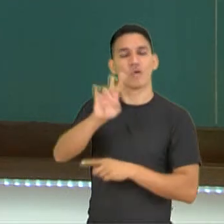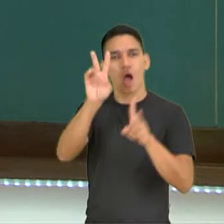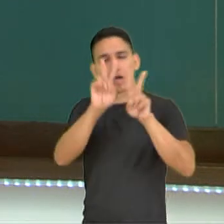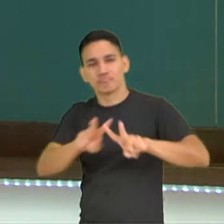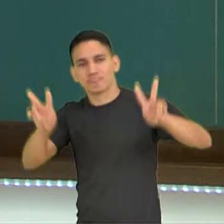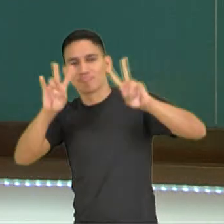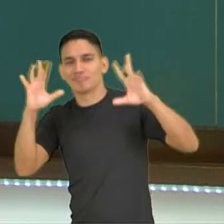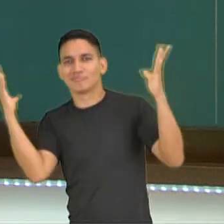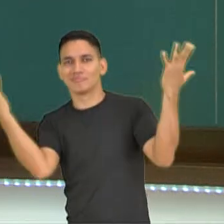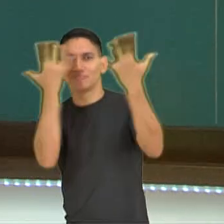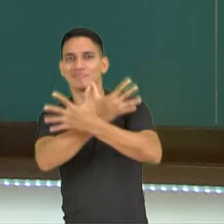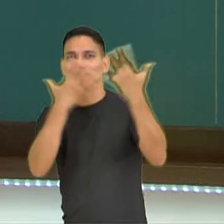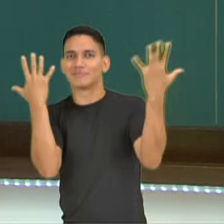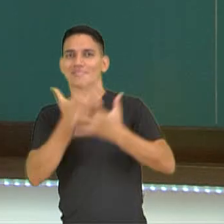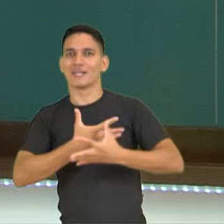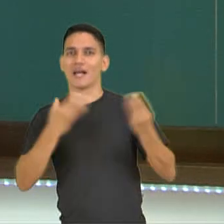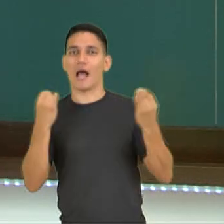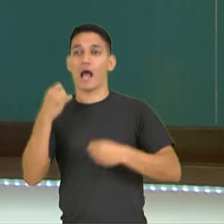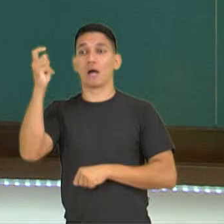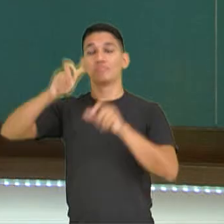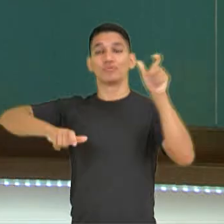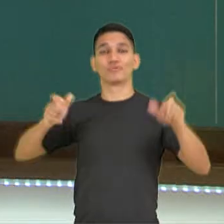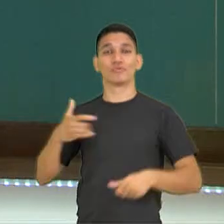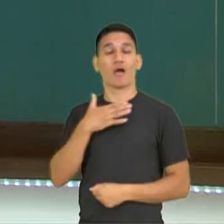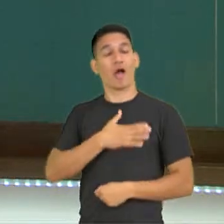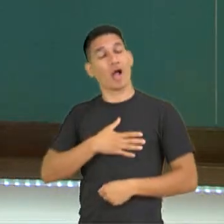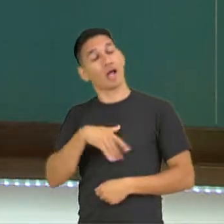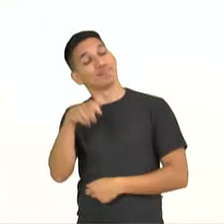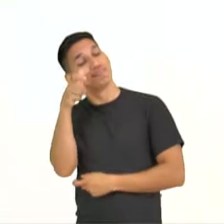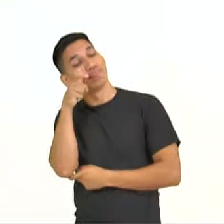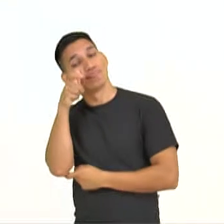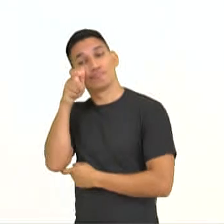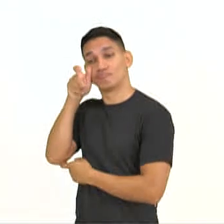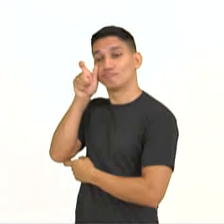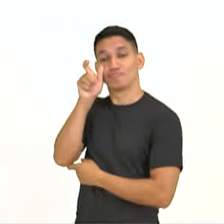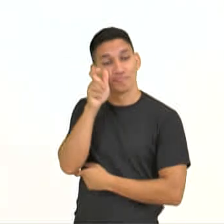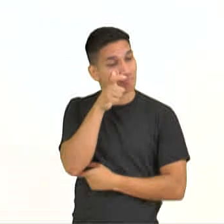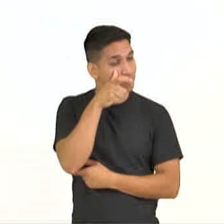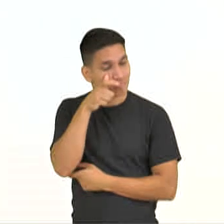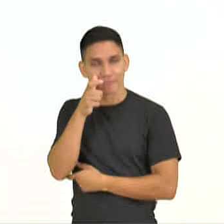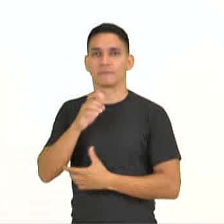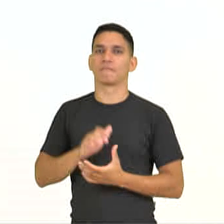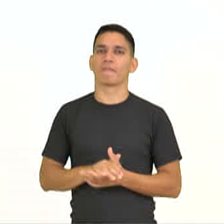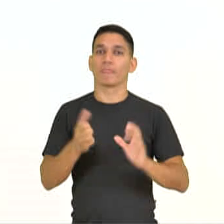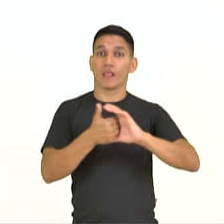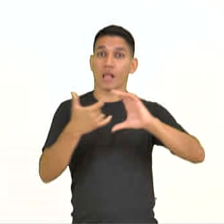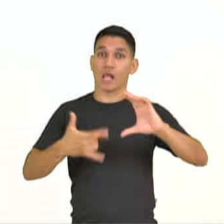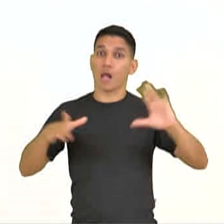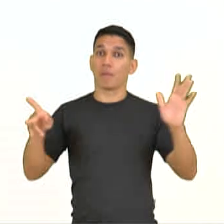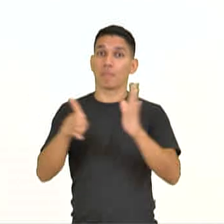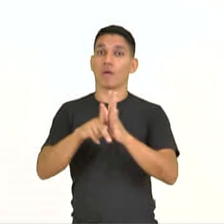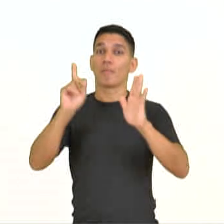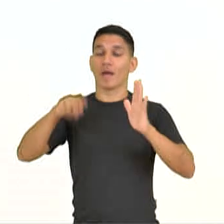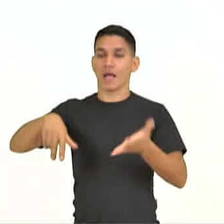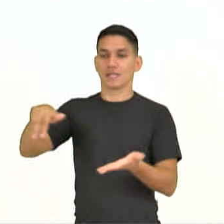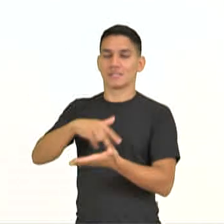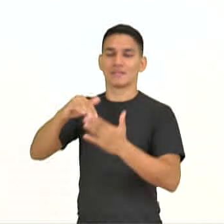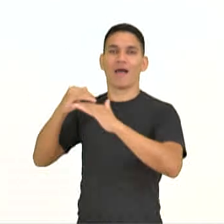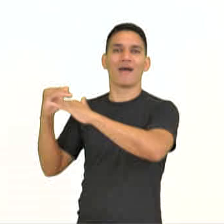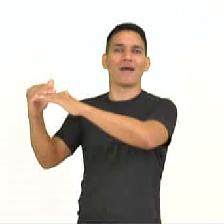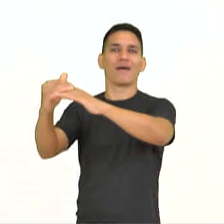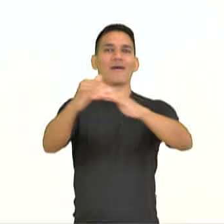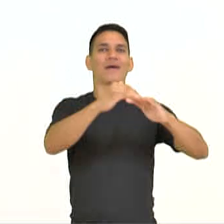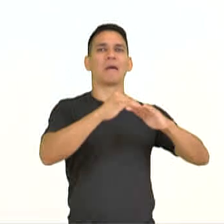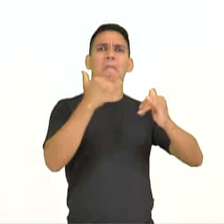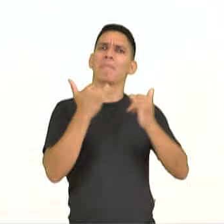As pessoas gostam de acompanhar essa dança. Ela é característica como uma dança universal, dá a impressão que ela